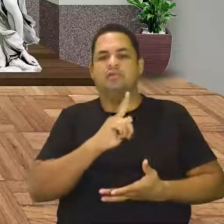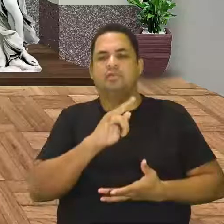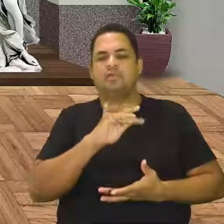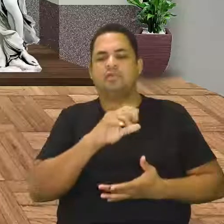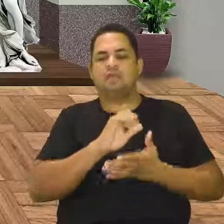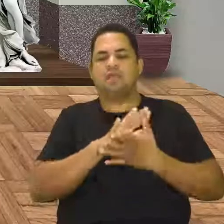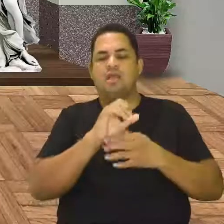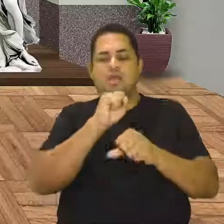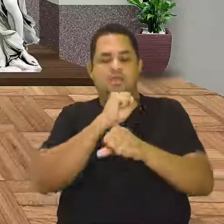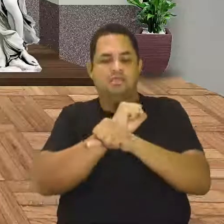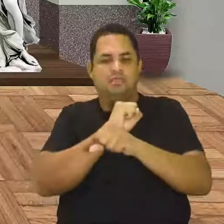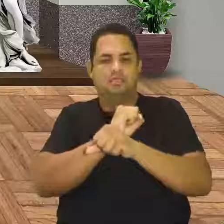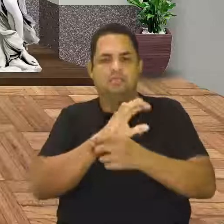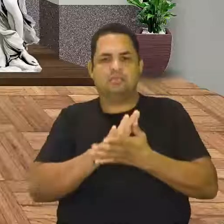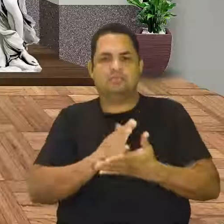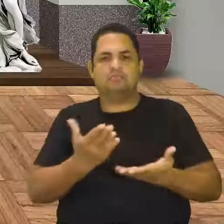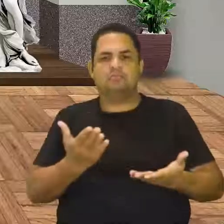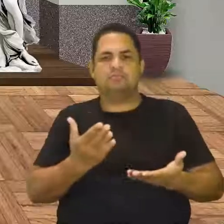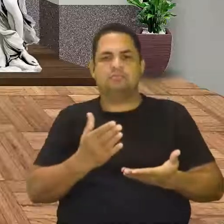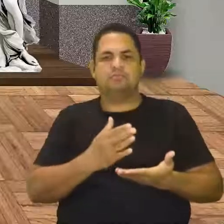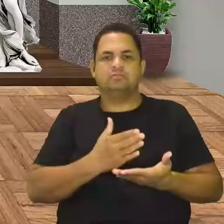segundo a concepção